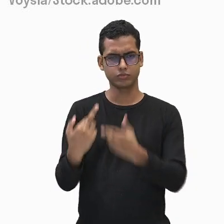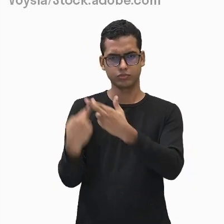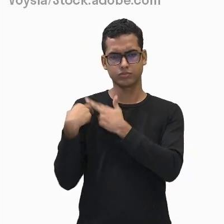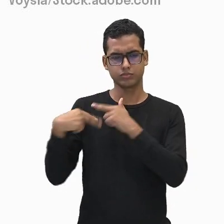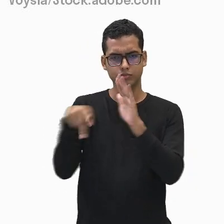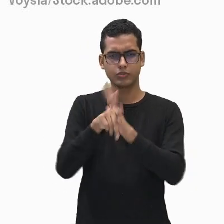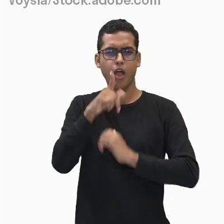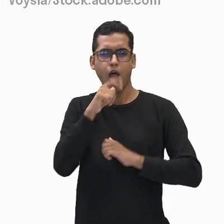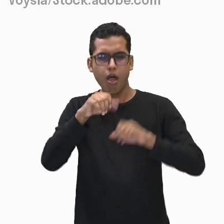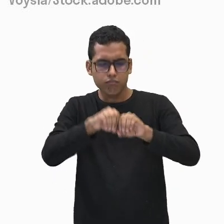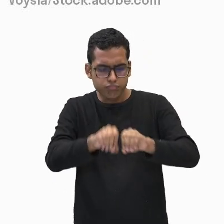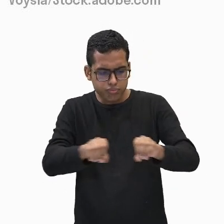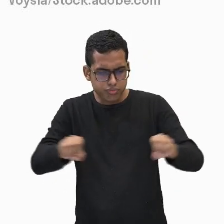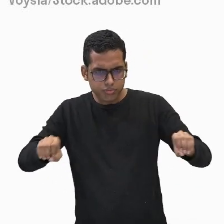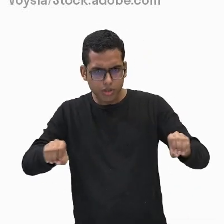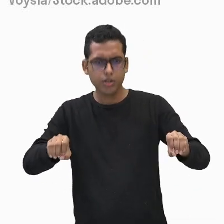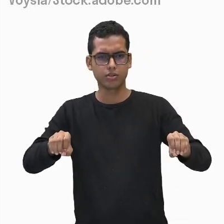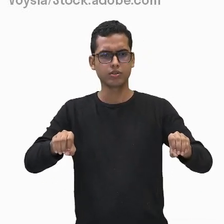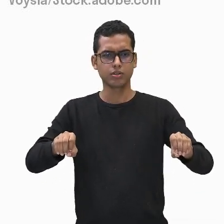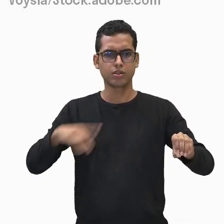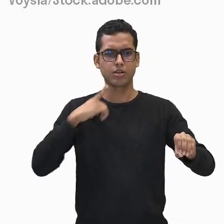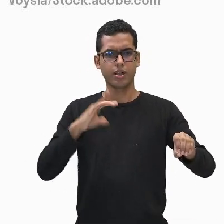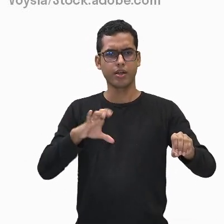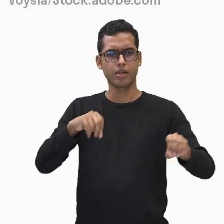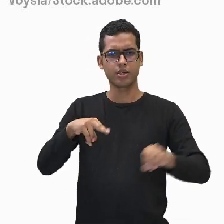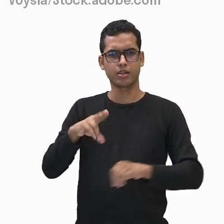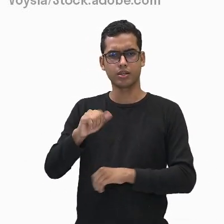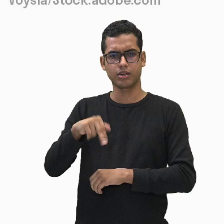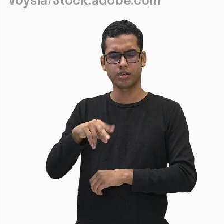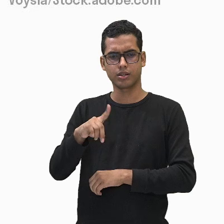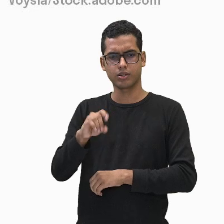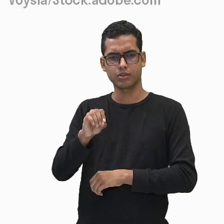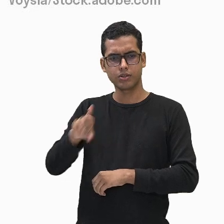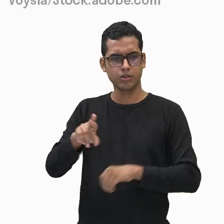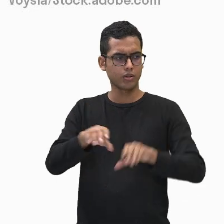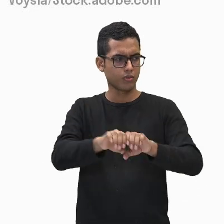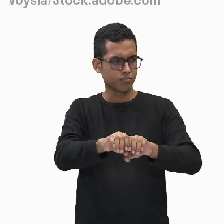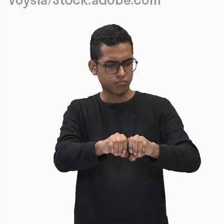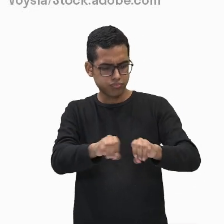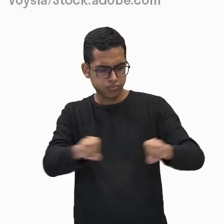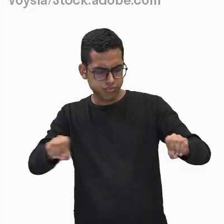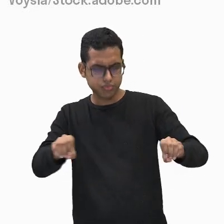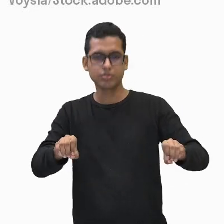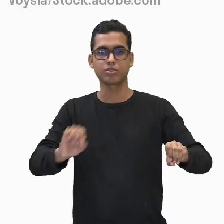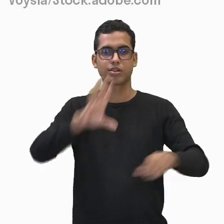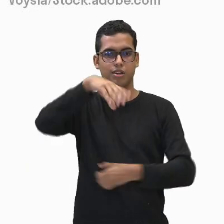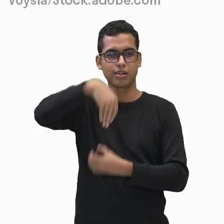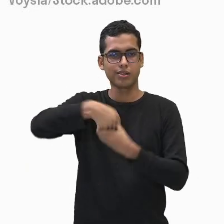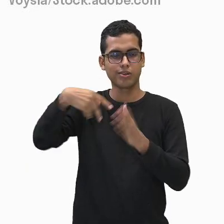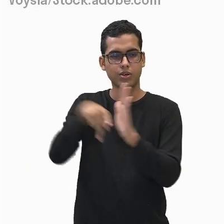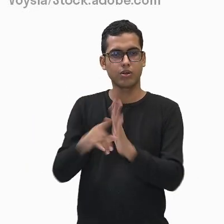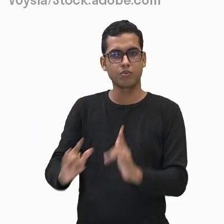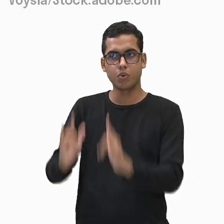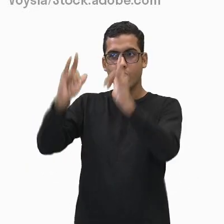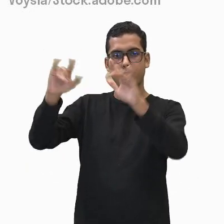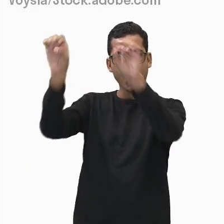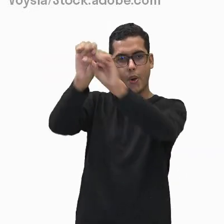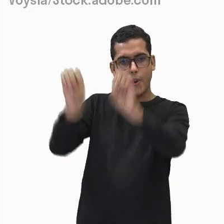né? Organizar toda a tubulação, a estrutura do encanamento daquela obra. Temos